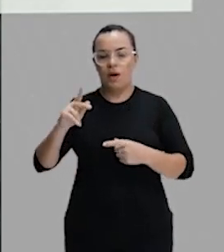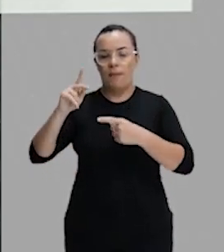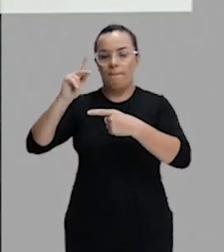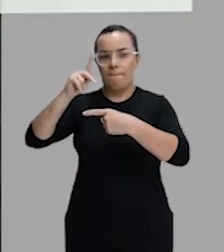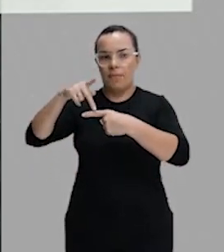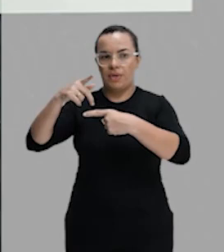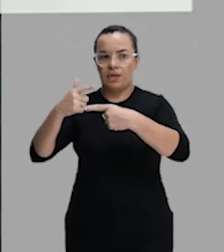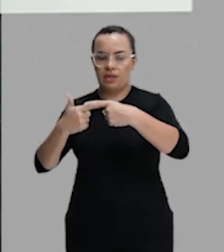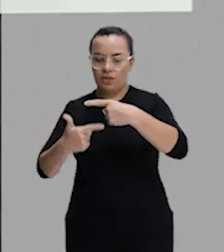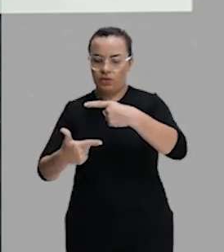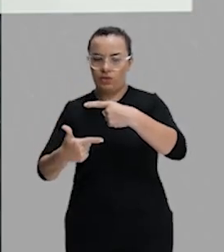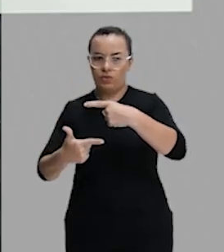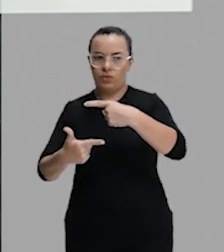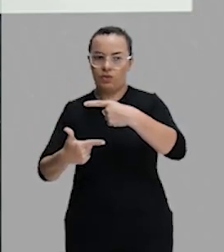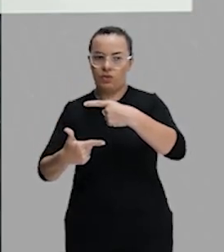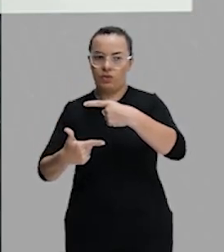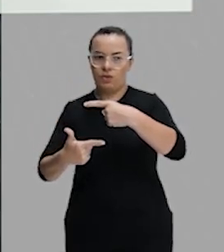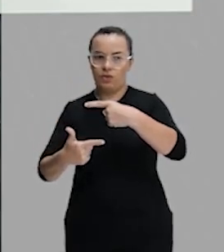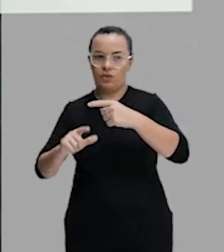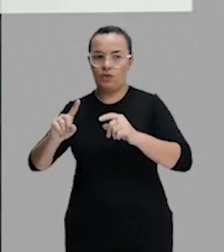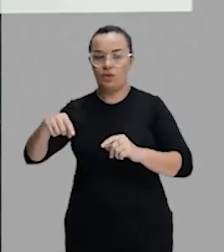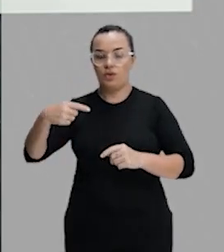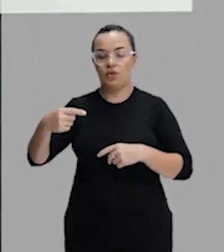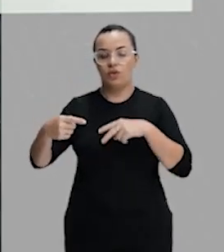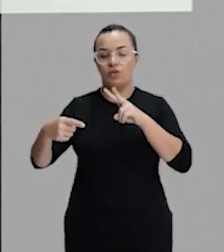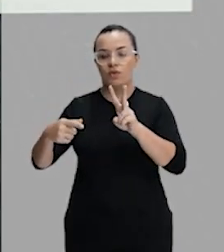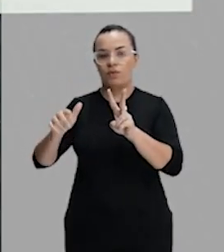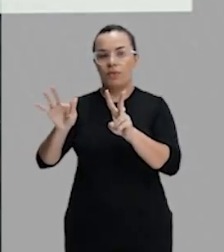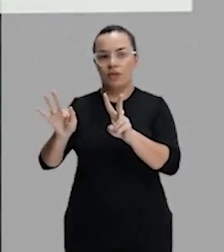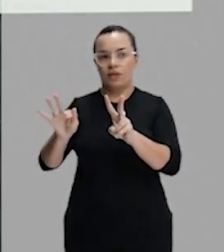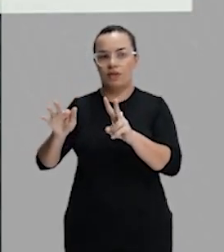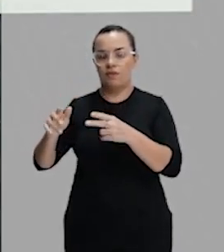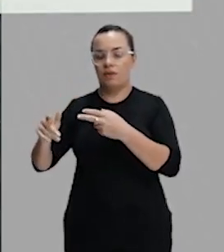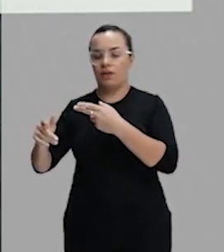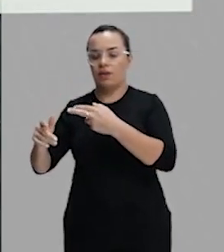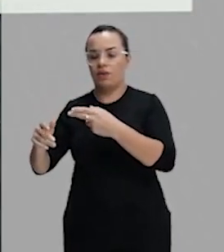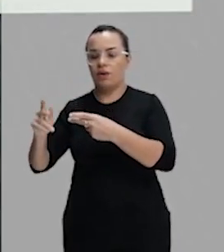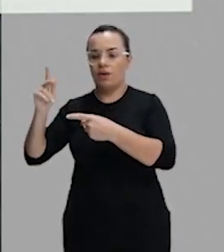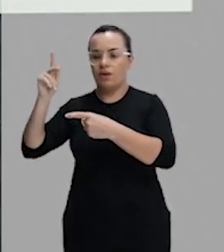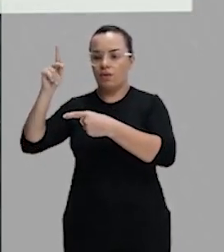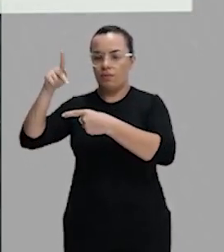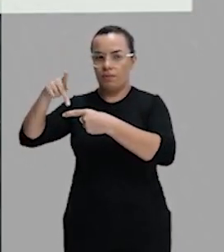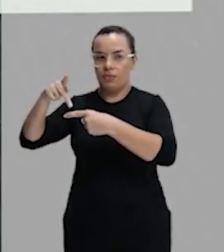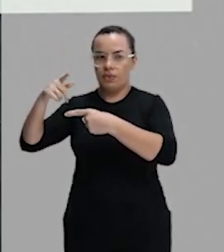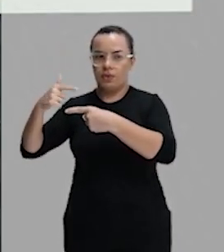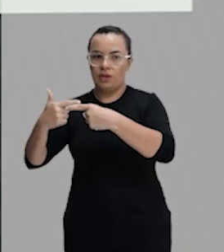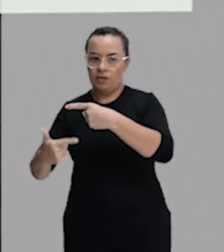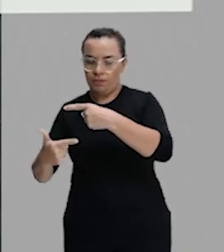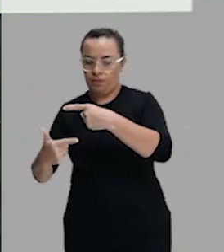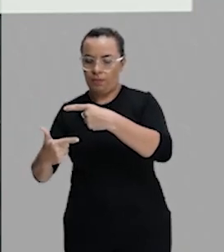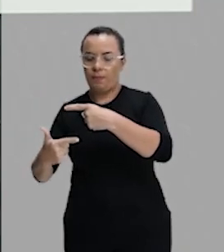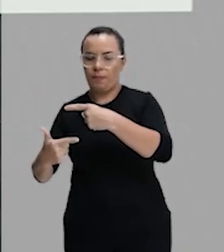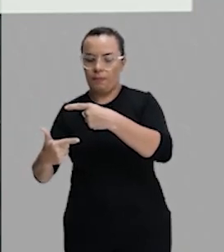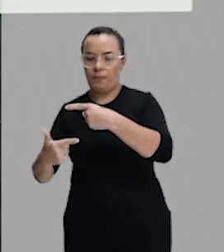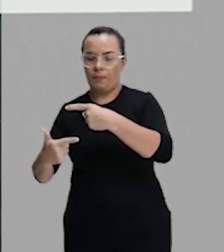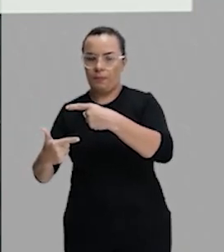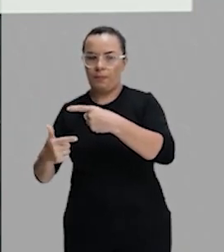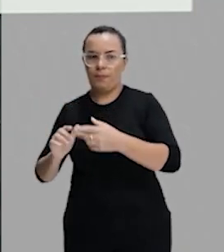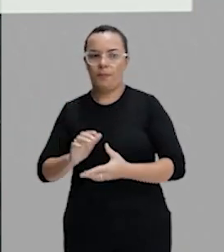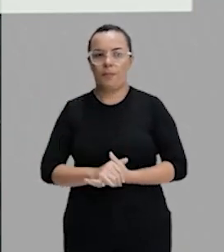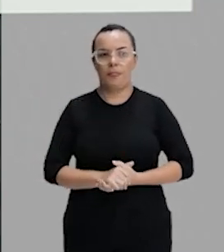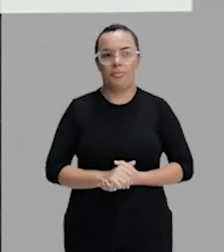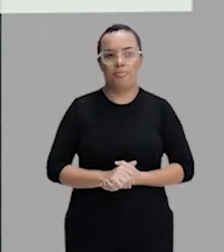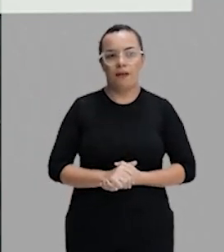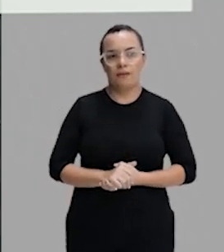F vale P sobre 2. É o parâmetro dividido por 2, esse vértice aí sendo o ponto